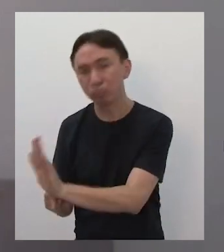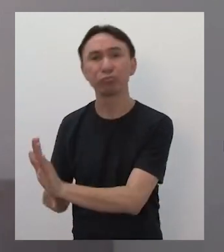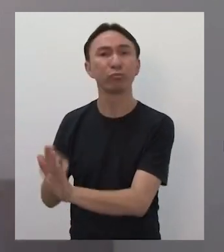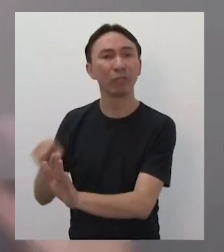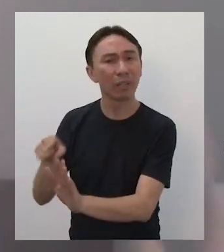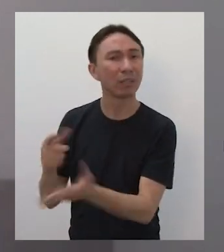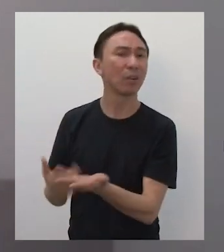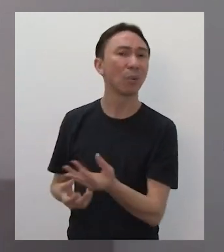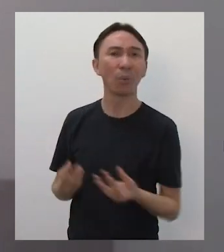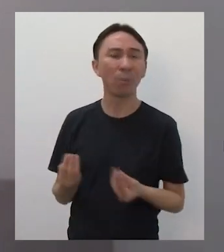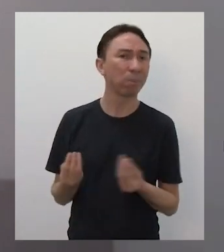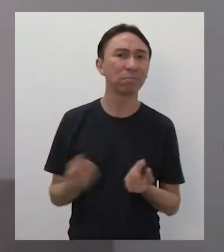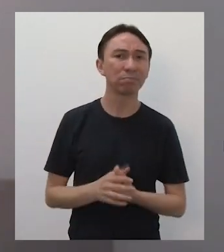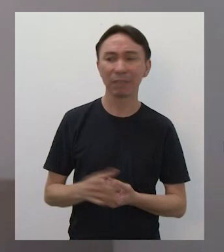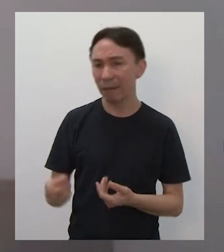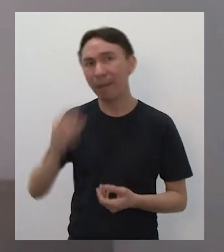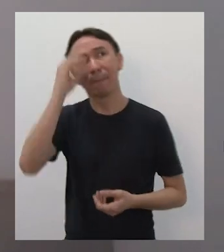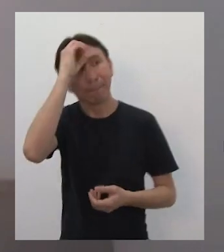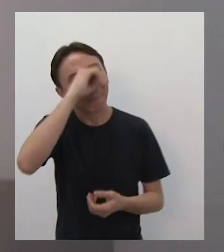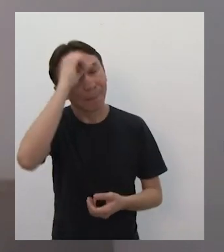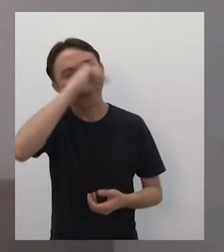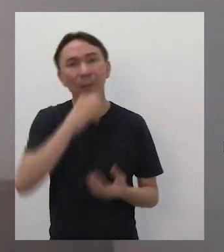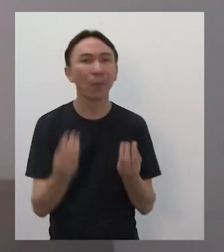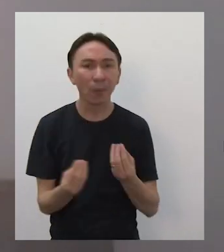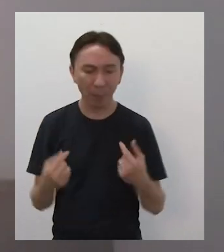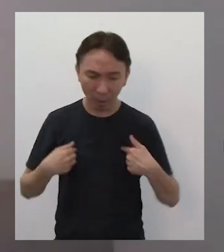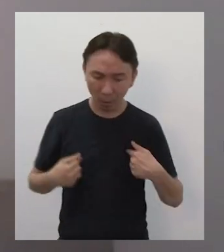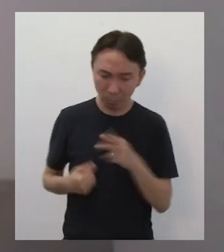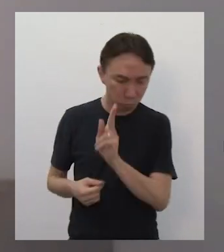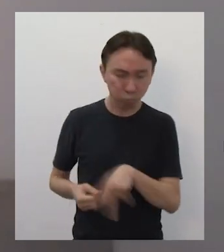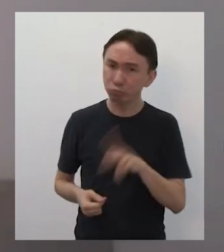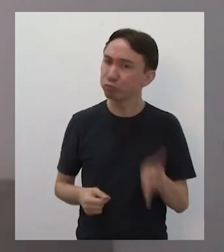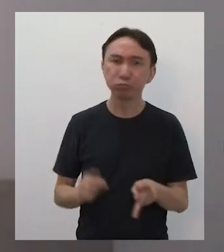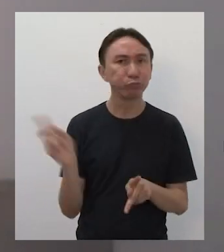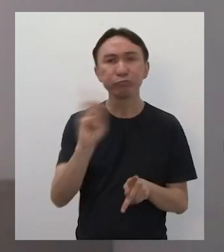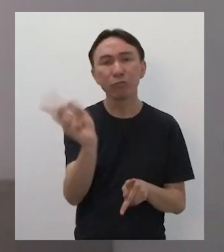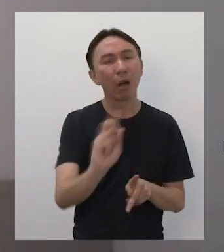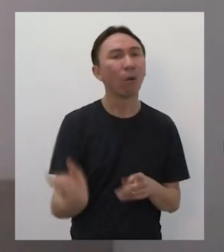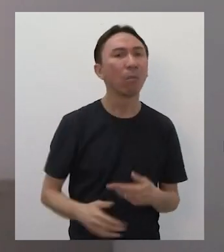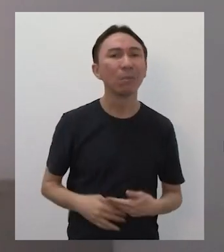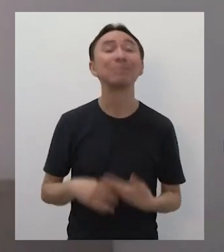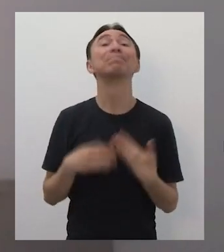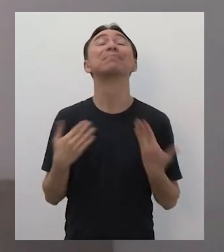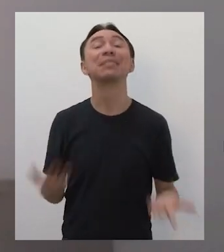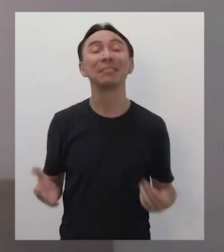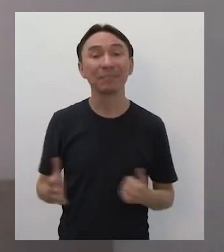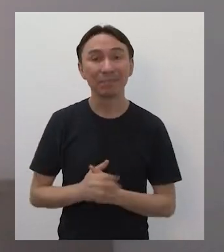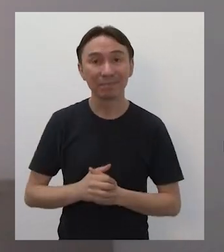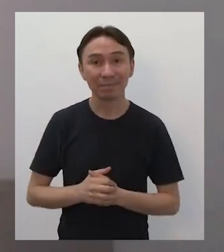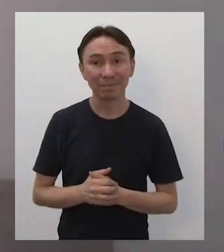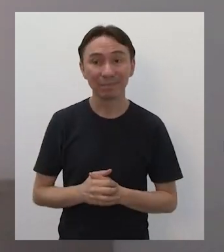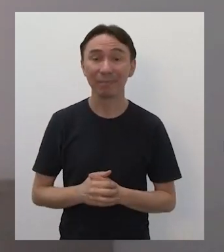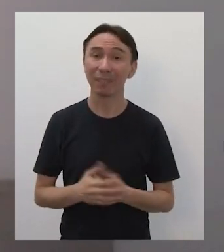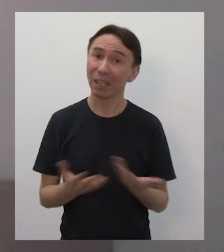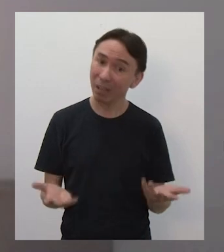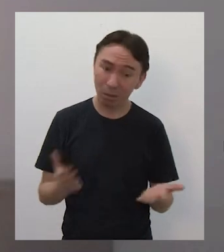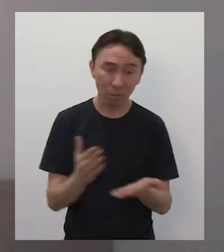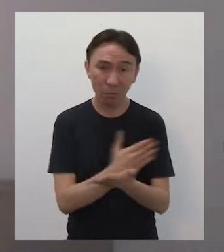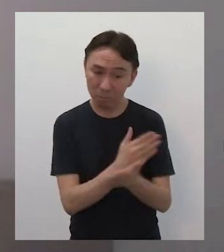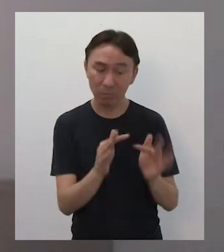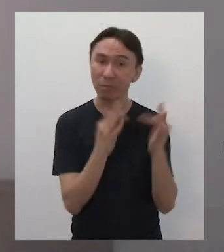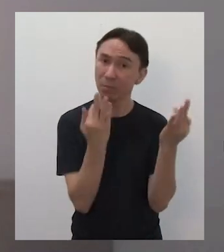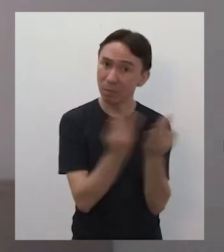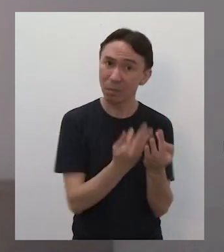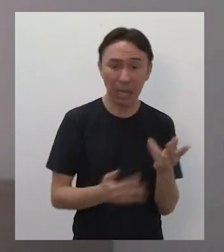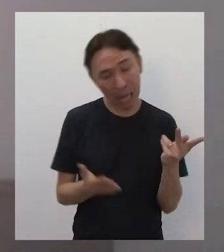a formação dos professores dele? E, e erraram, e acertaram,